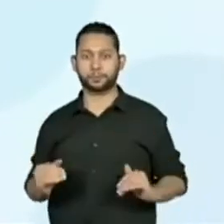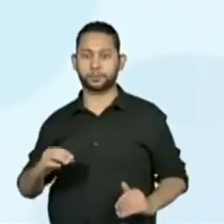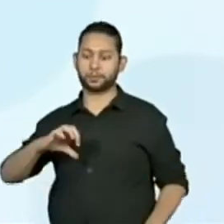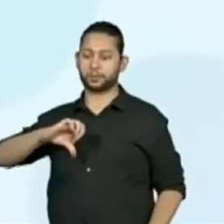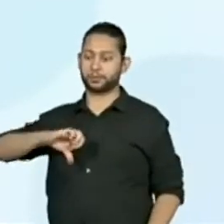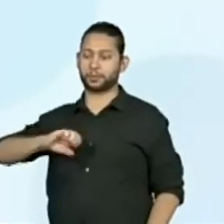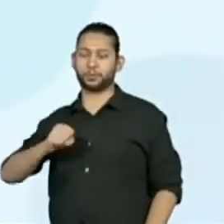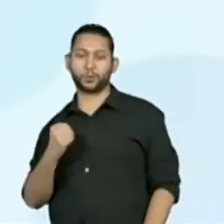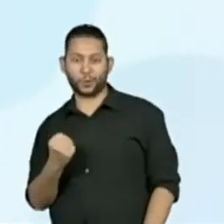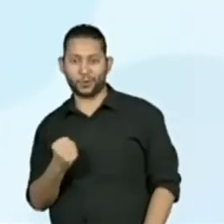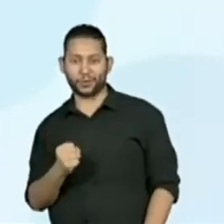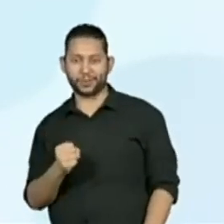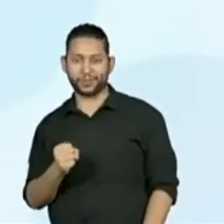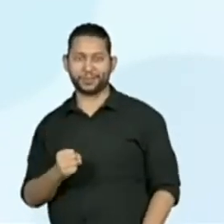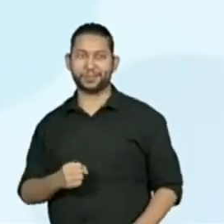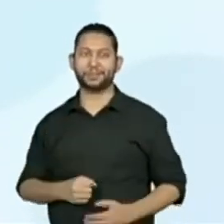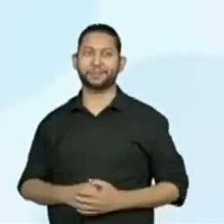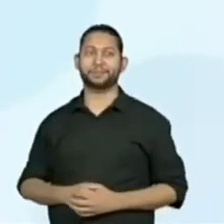98.